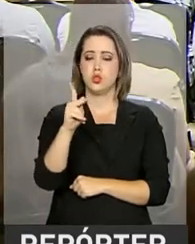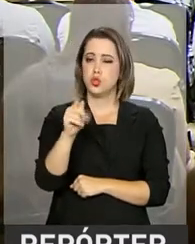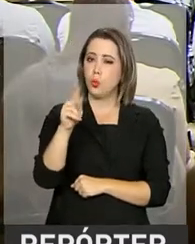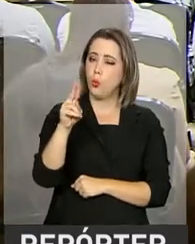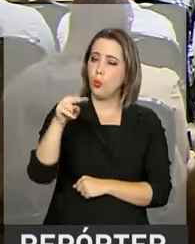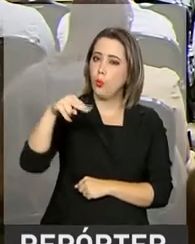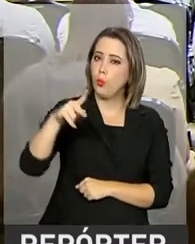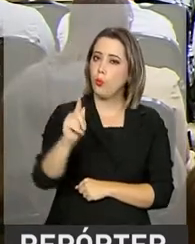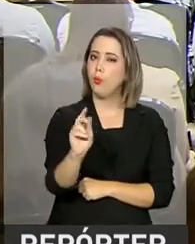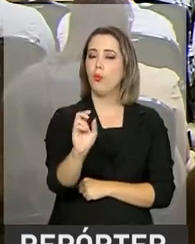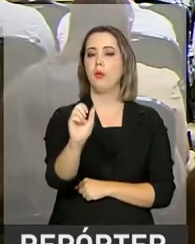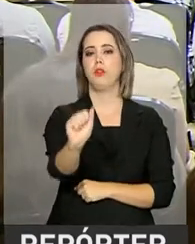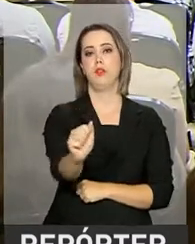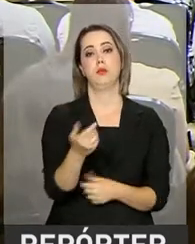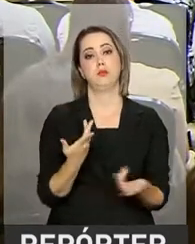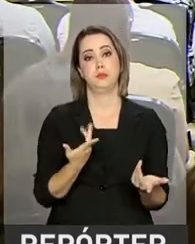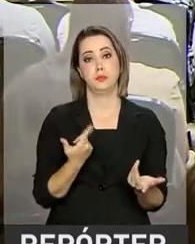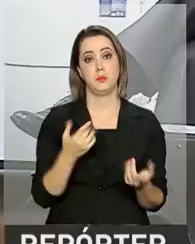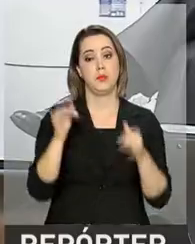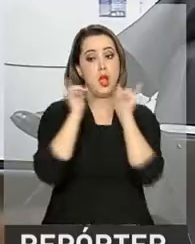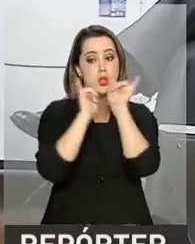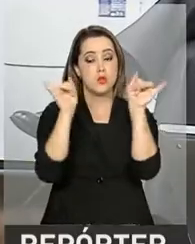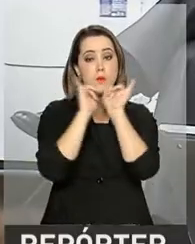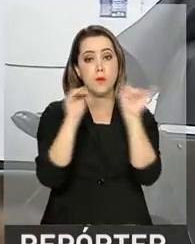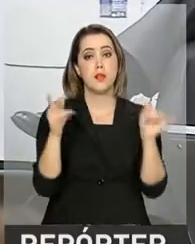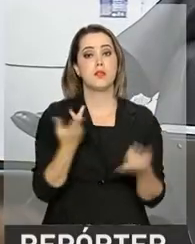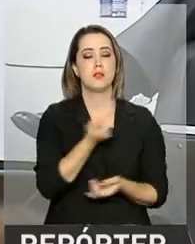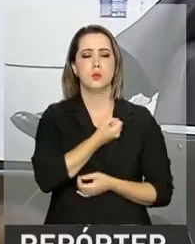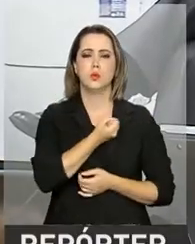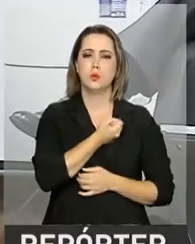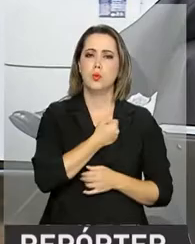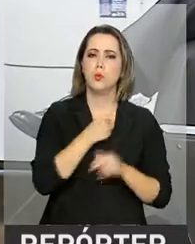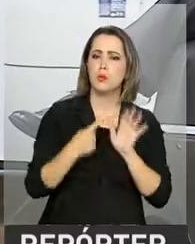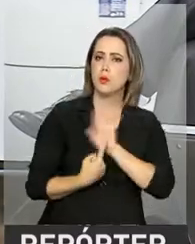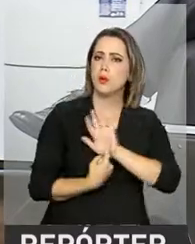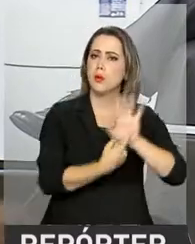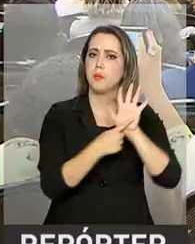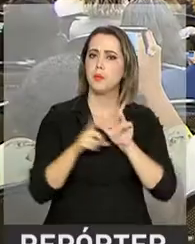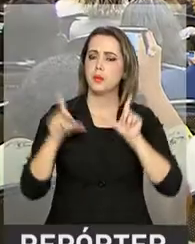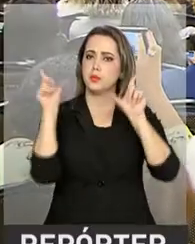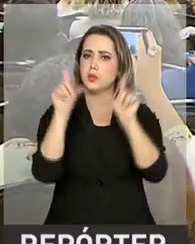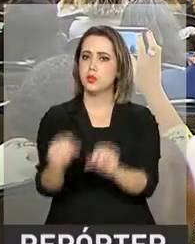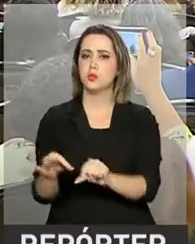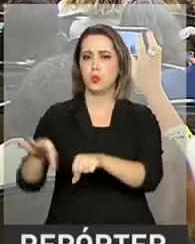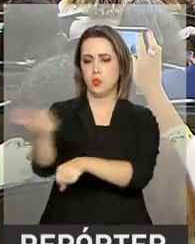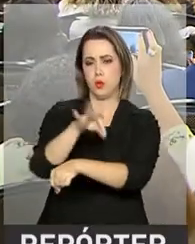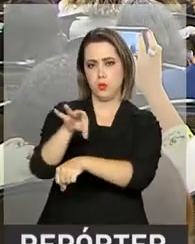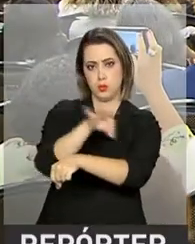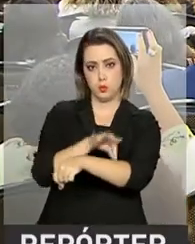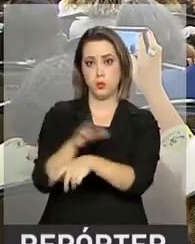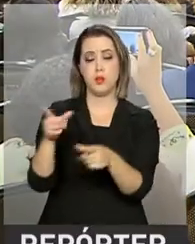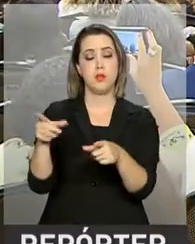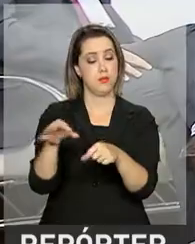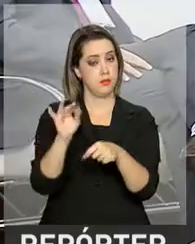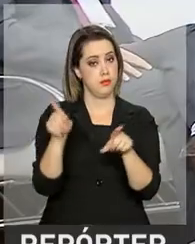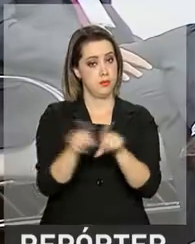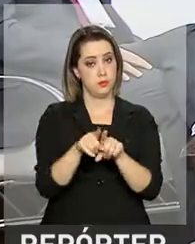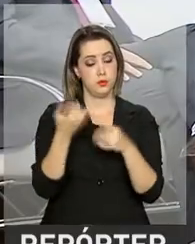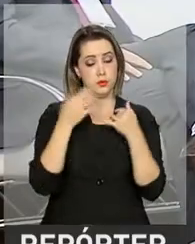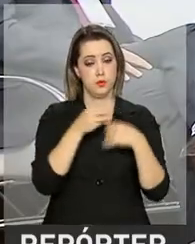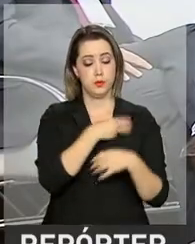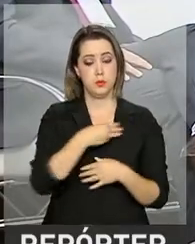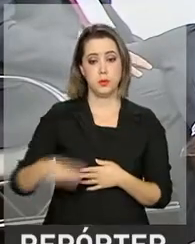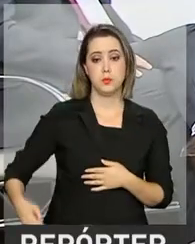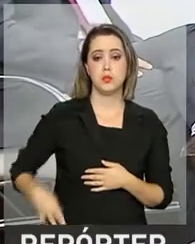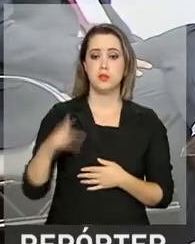a divulgação dos dados que indicam queda no registro de dengue a chikungunya é de que este ano foi feita pelo ministro da saúde